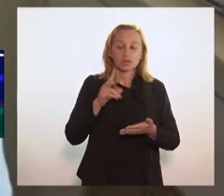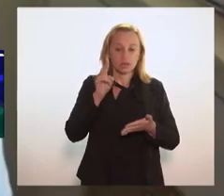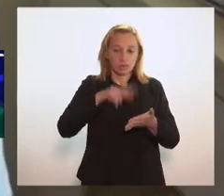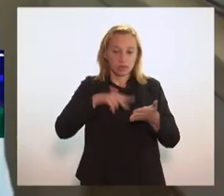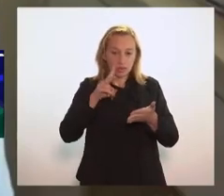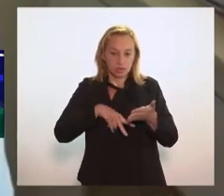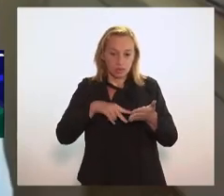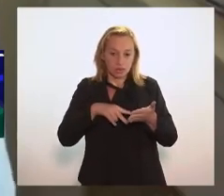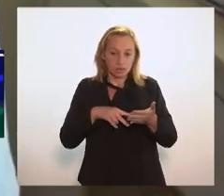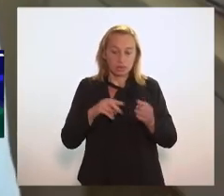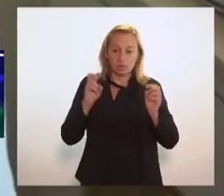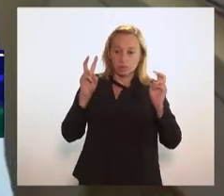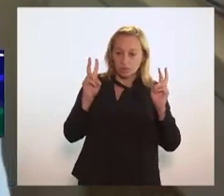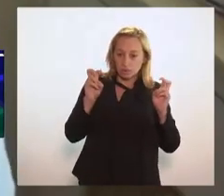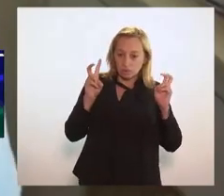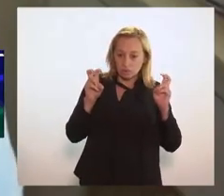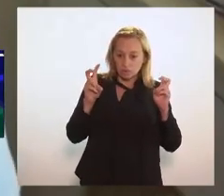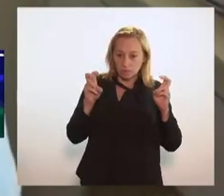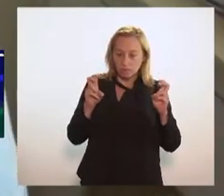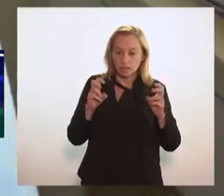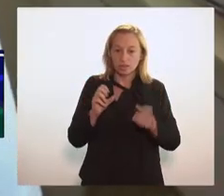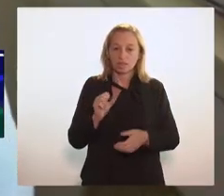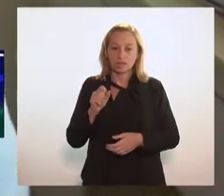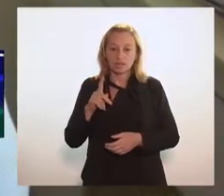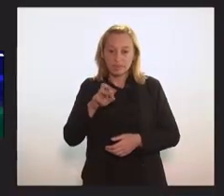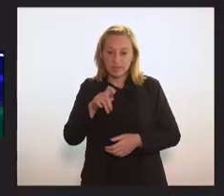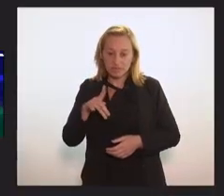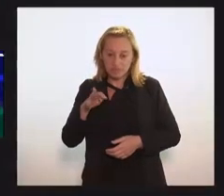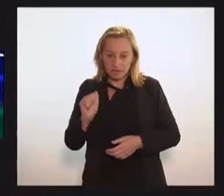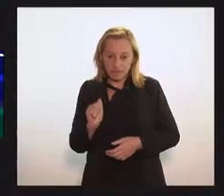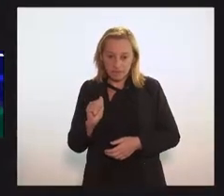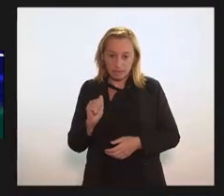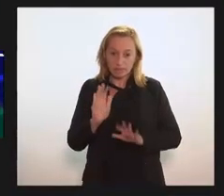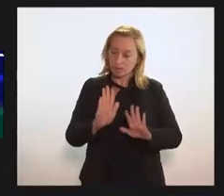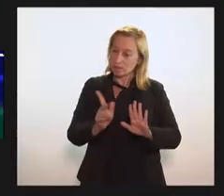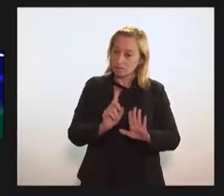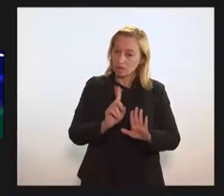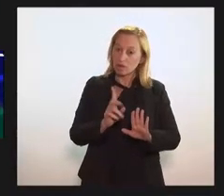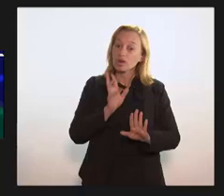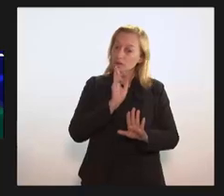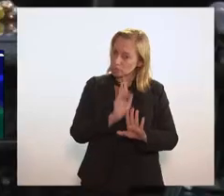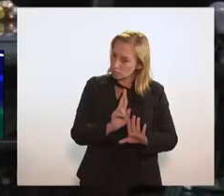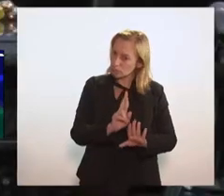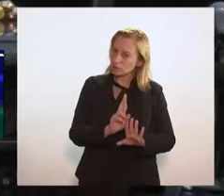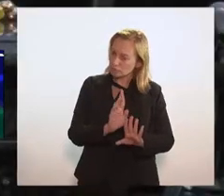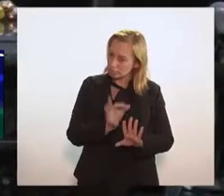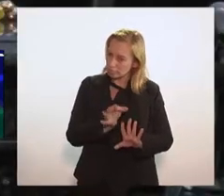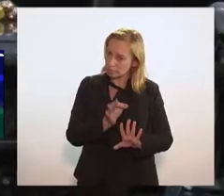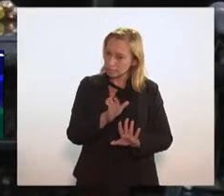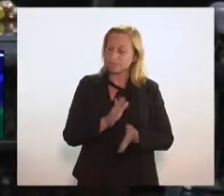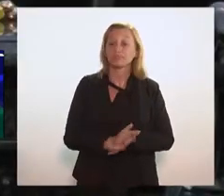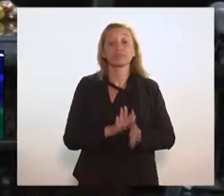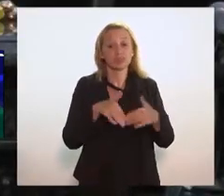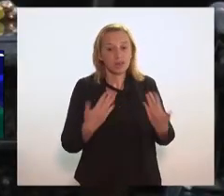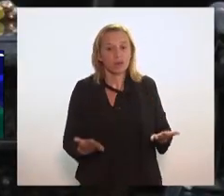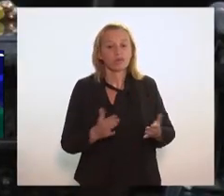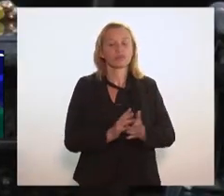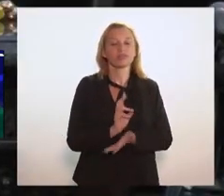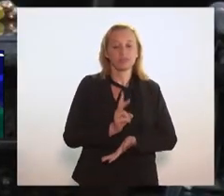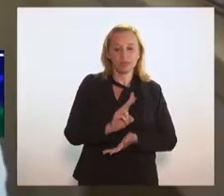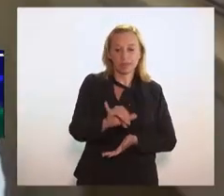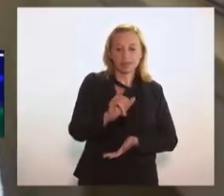em que especifica, nos termos que se especifica. Não, aí eu não respondi, mas tem pois duas vezes o mesmo tema. Pois é, por aí